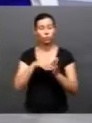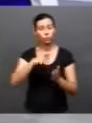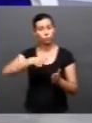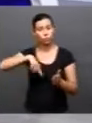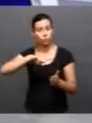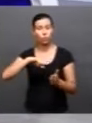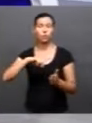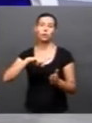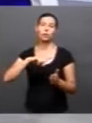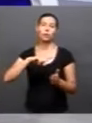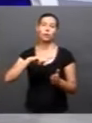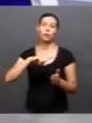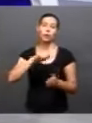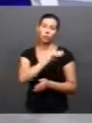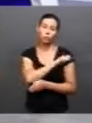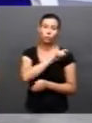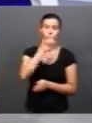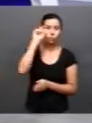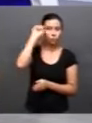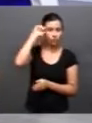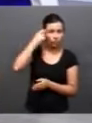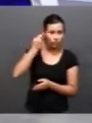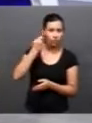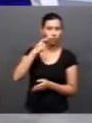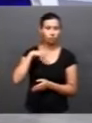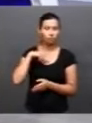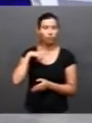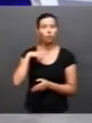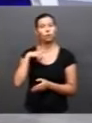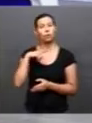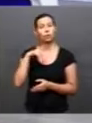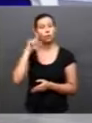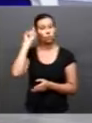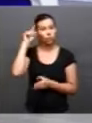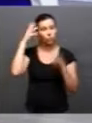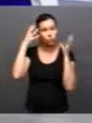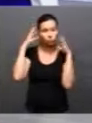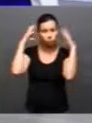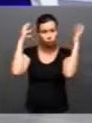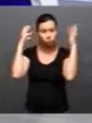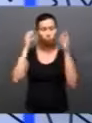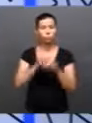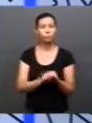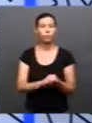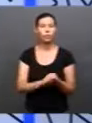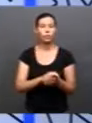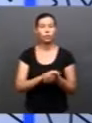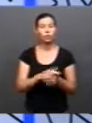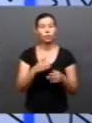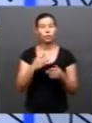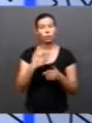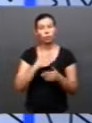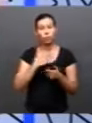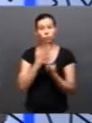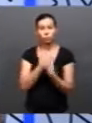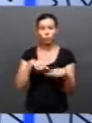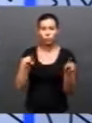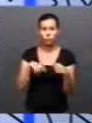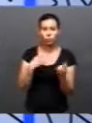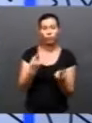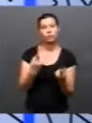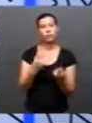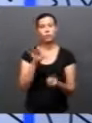são blacks, que são rastafari, que gostam de música, que fumam maconha, que usam sei lá o